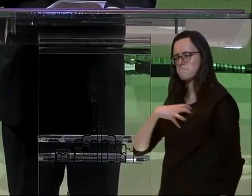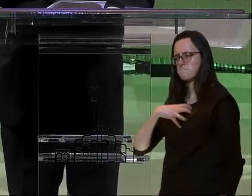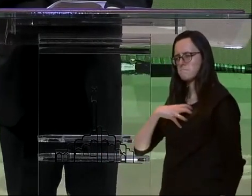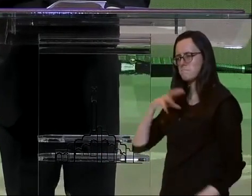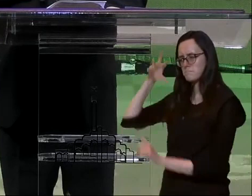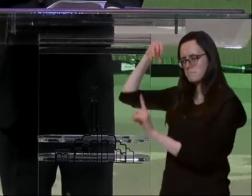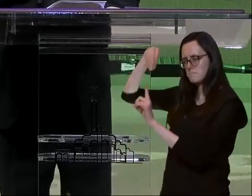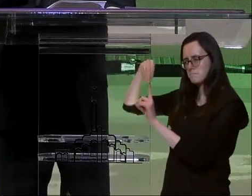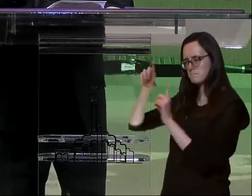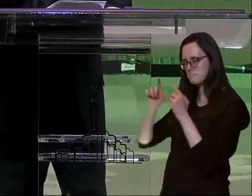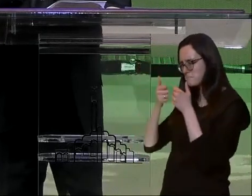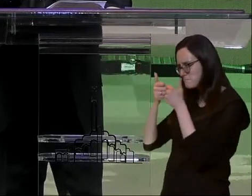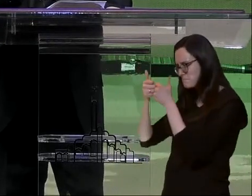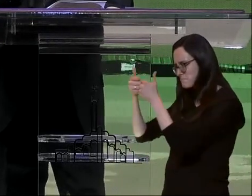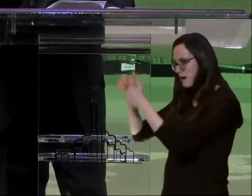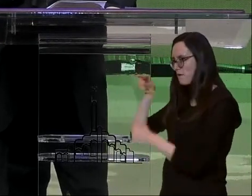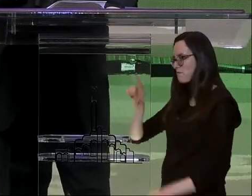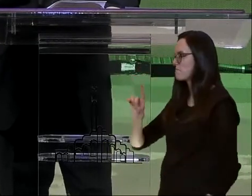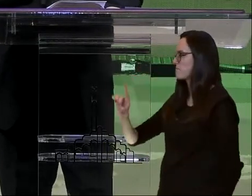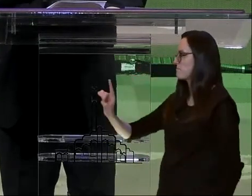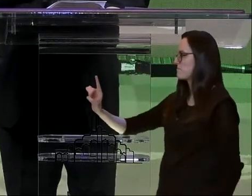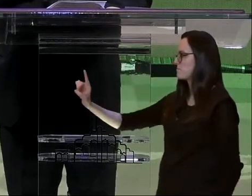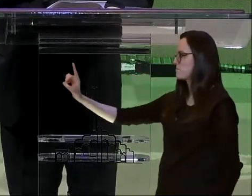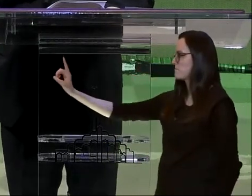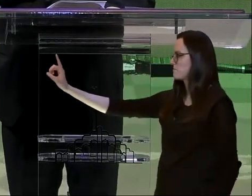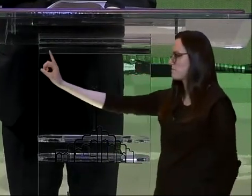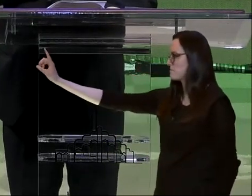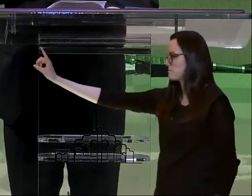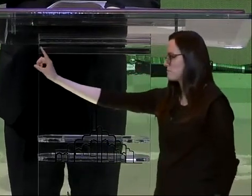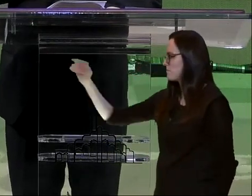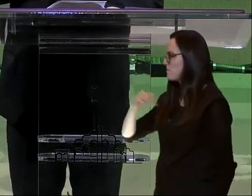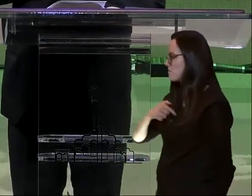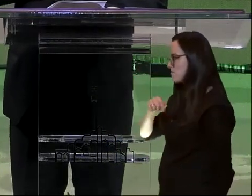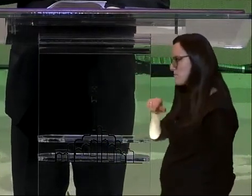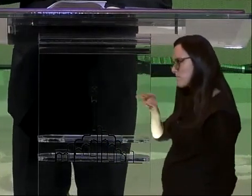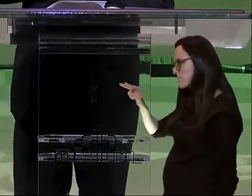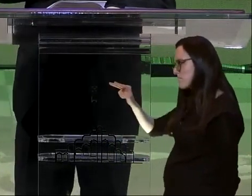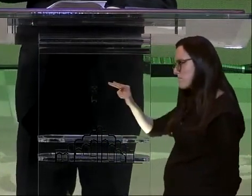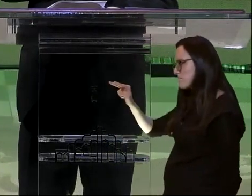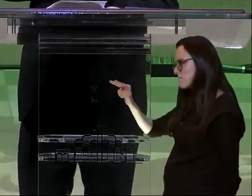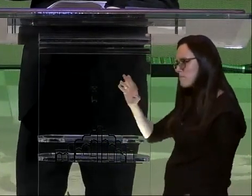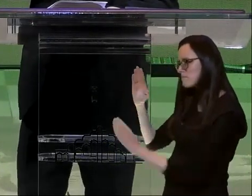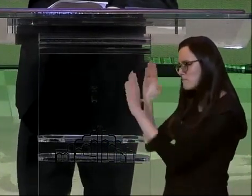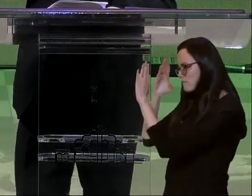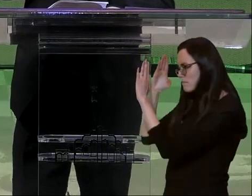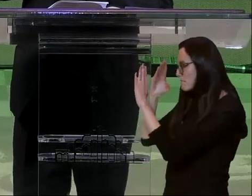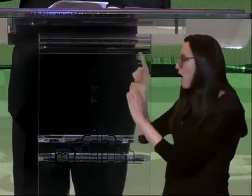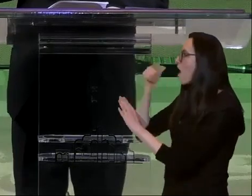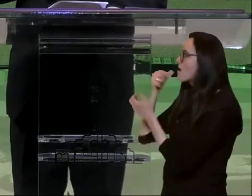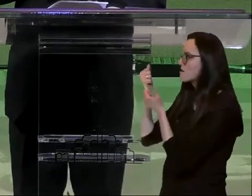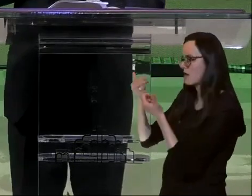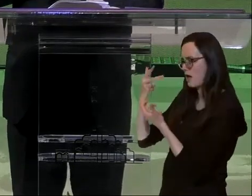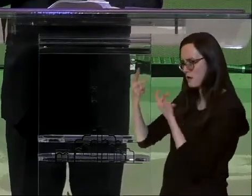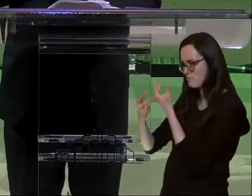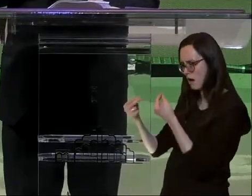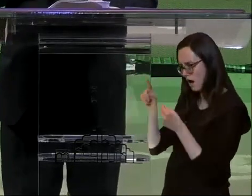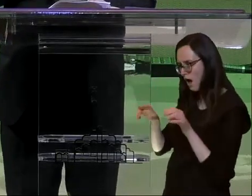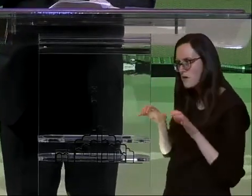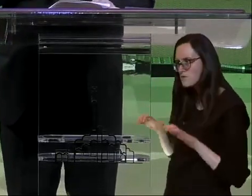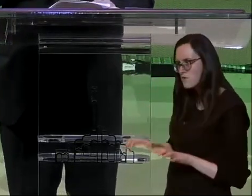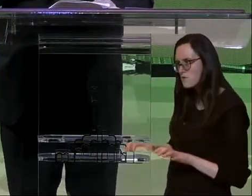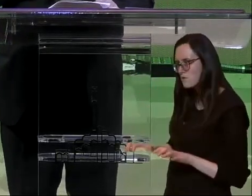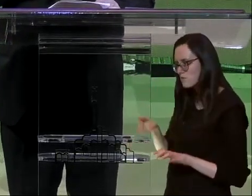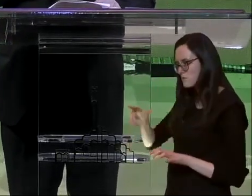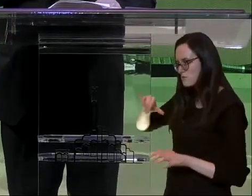fui contigo em espírito quando aquele homem voltou do seu carro a encontrar-te? Era isto ocasião